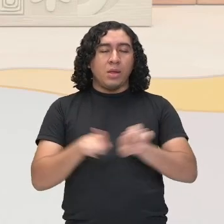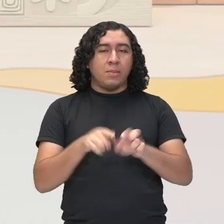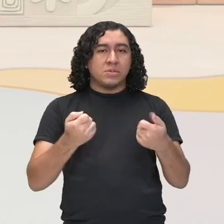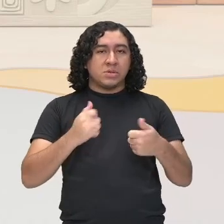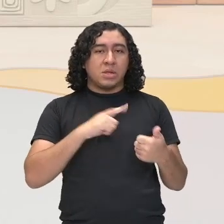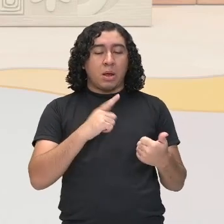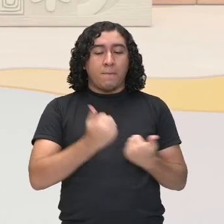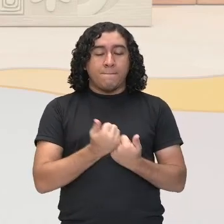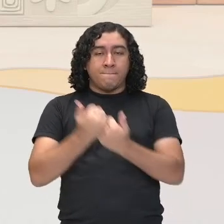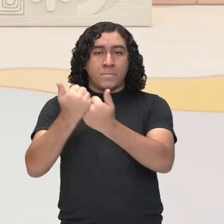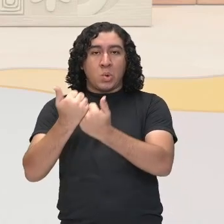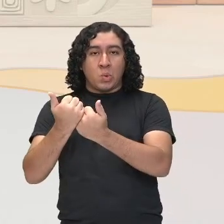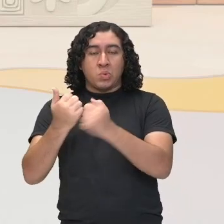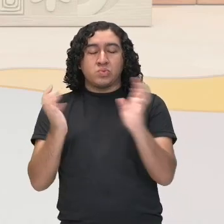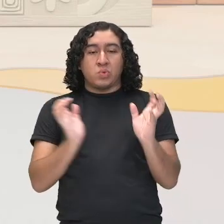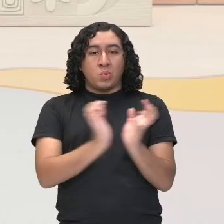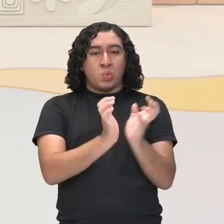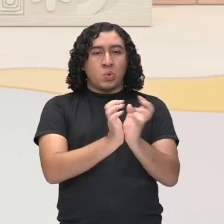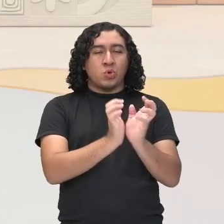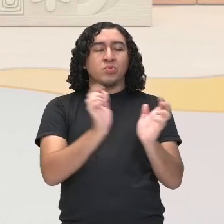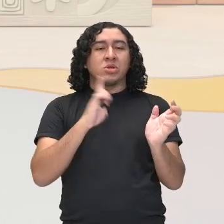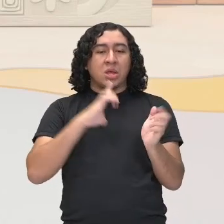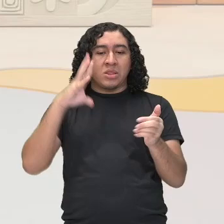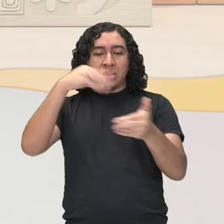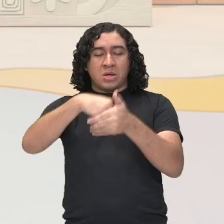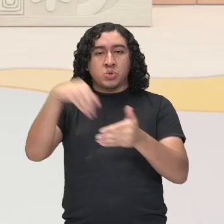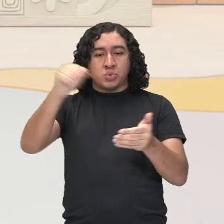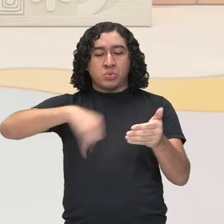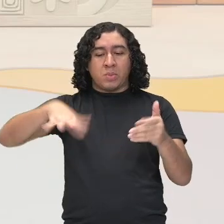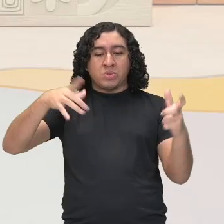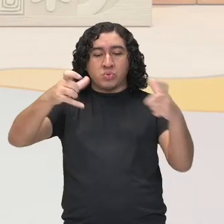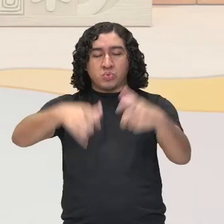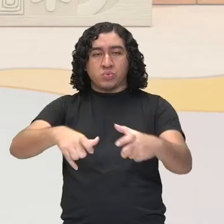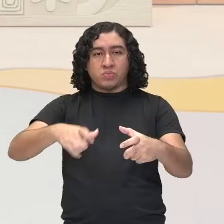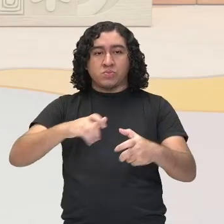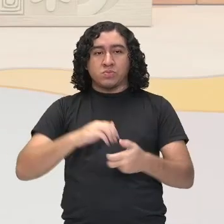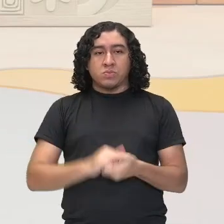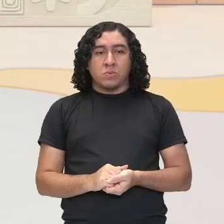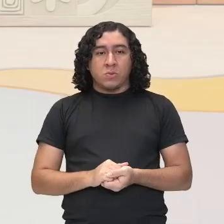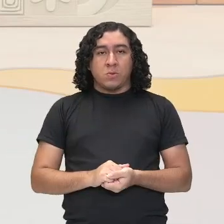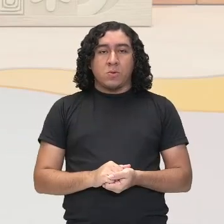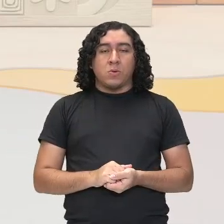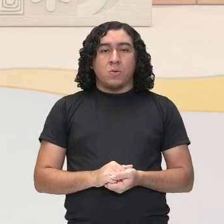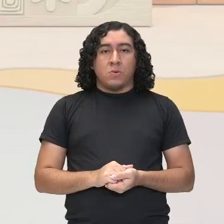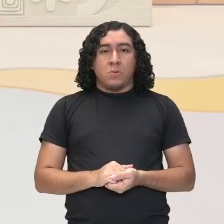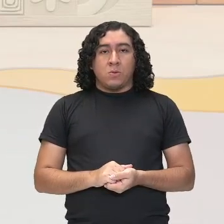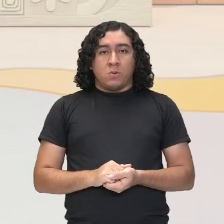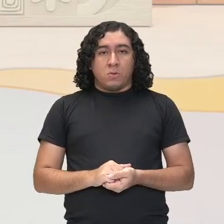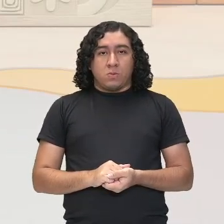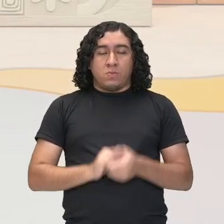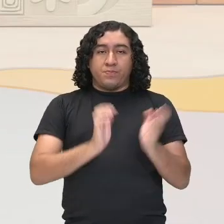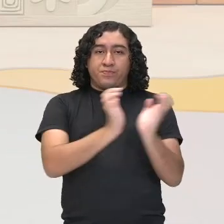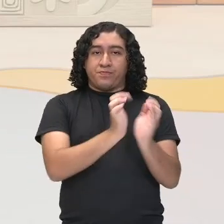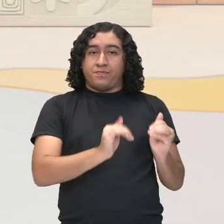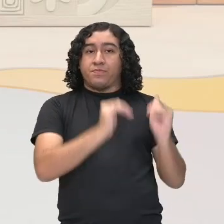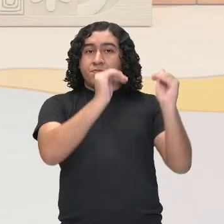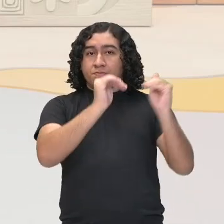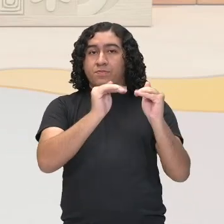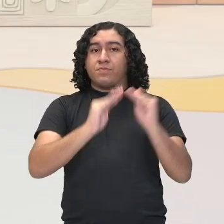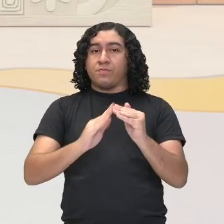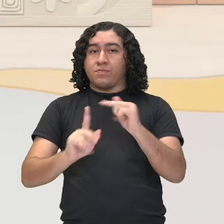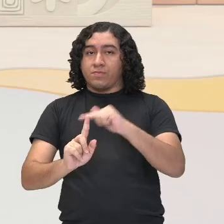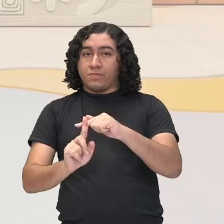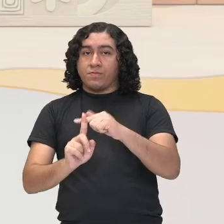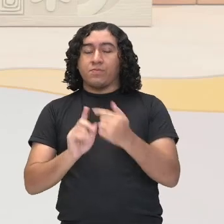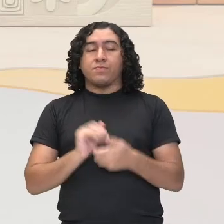apoio das classes que estão dentro daquele território, no caso, a nobreza, o clero. Vai precisar também ter o